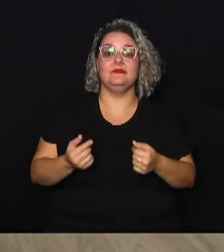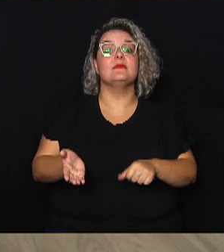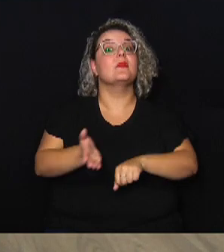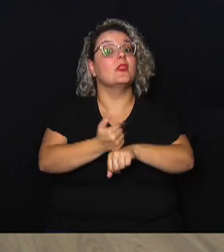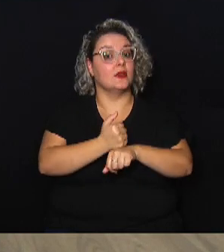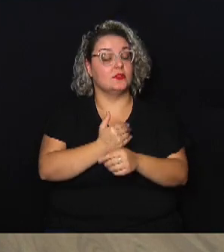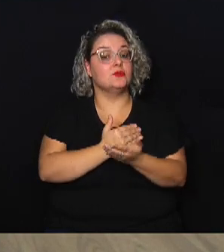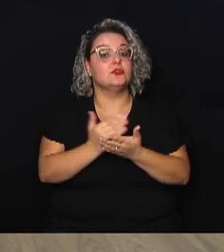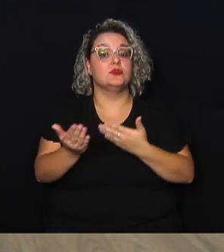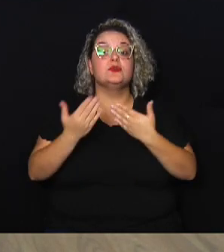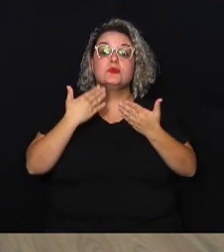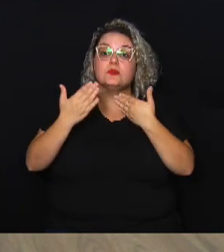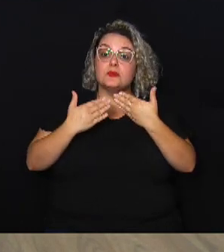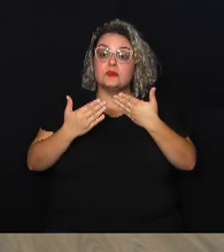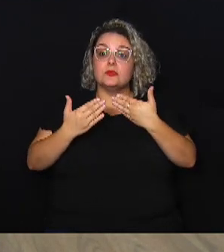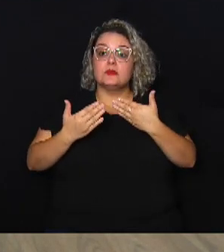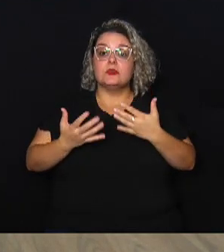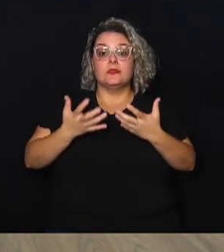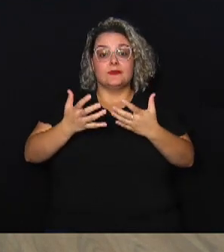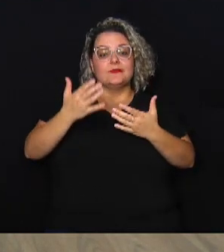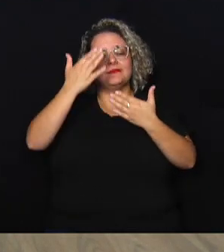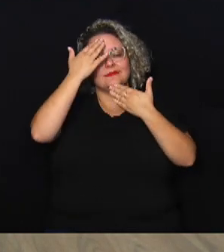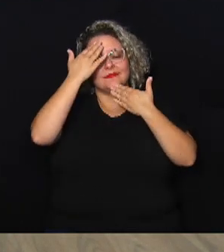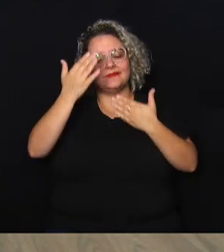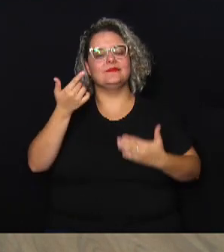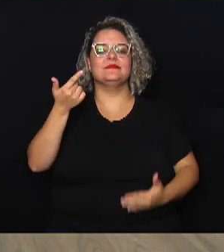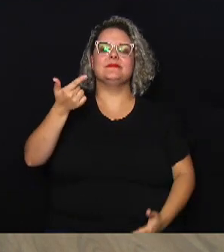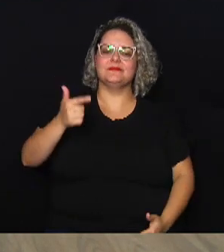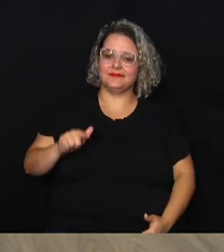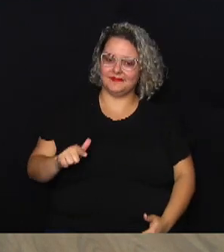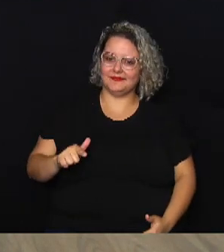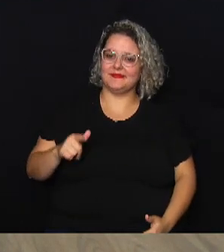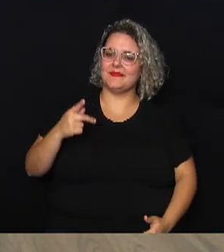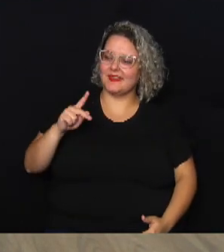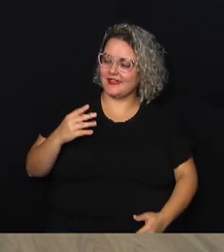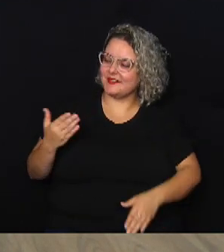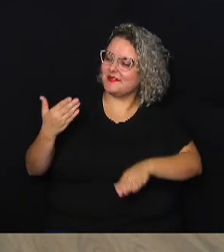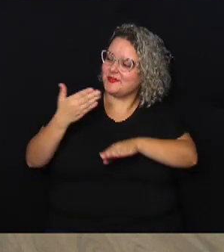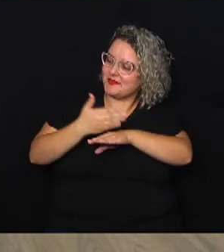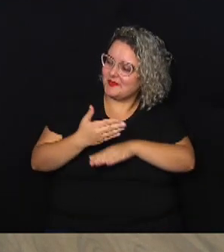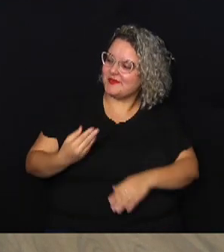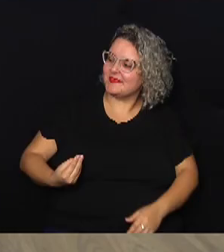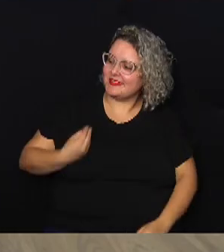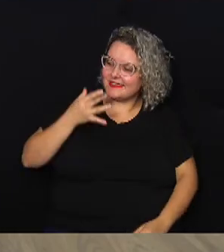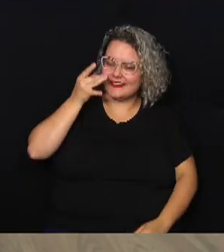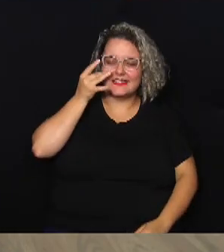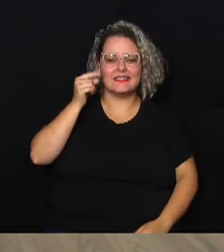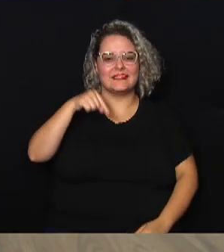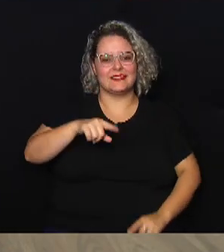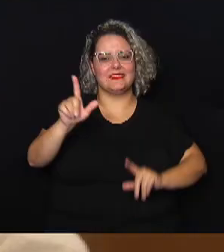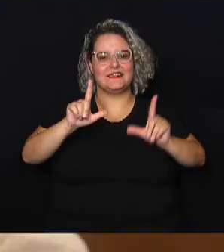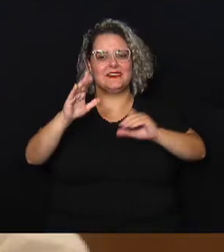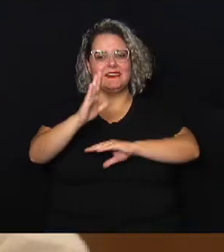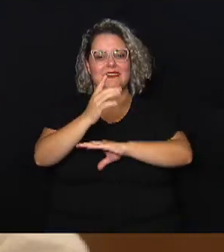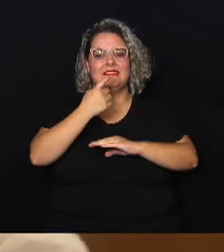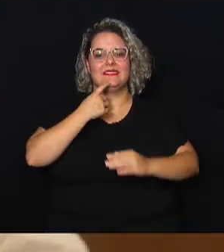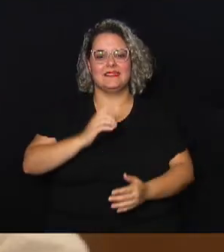nosso bate-papo aqui, eu quero agradecer mais uma vez a sua presença aqui na TV Câmara Campinas.